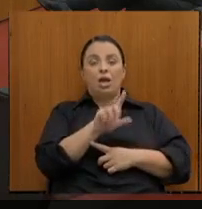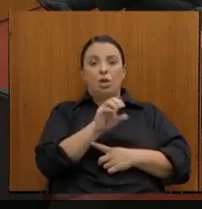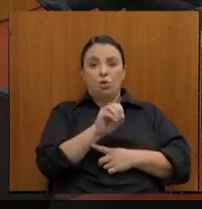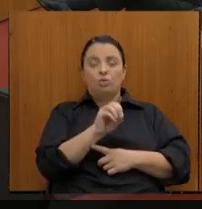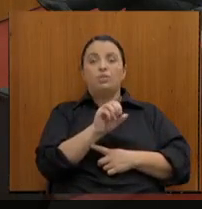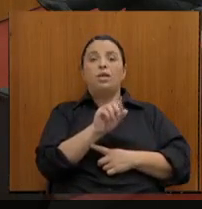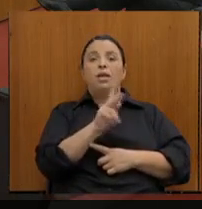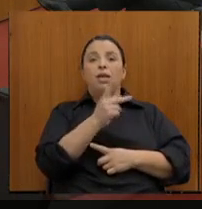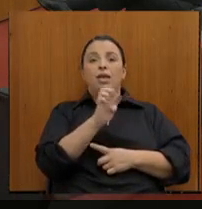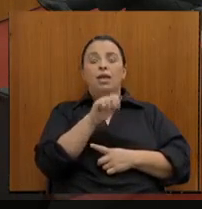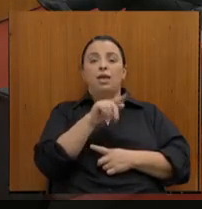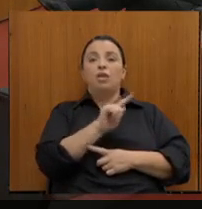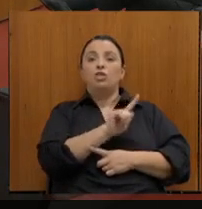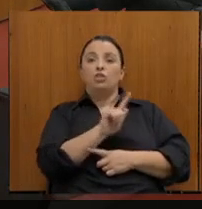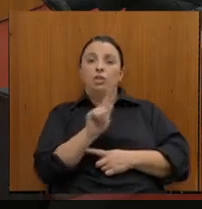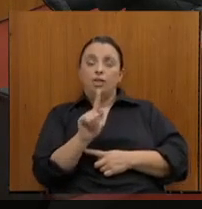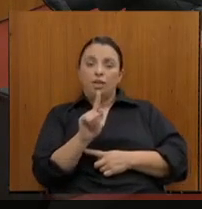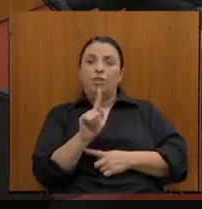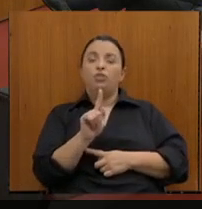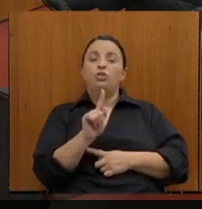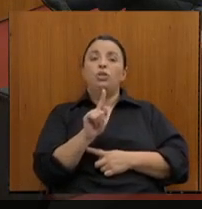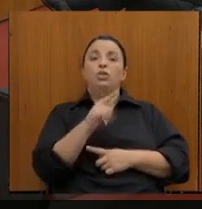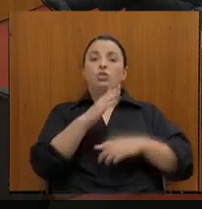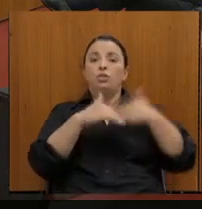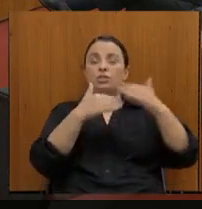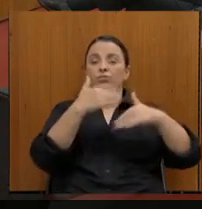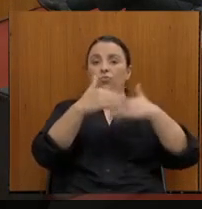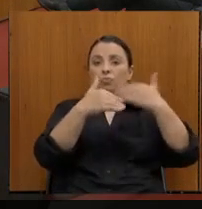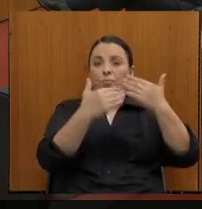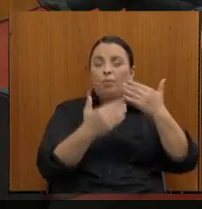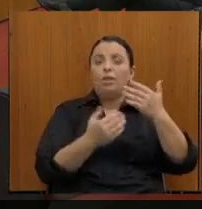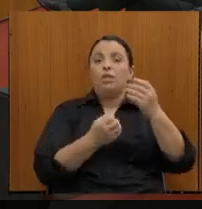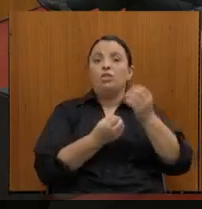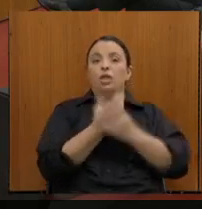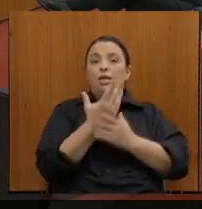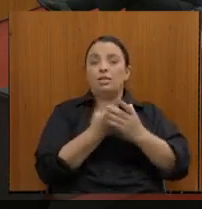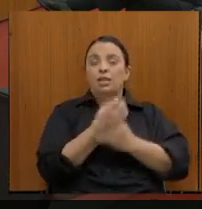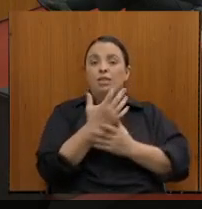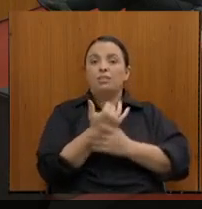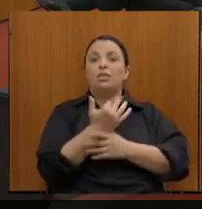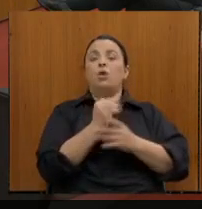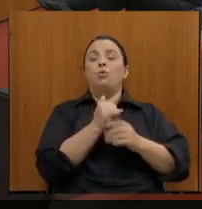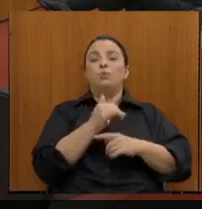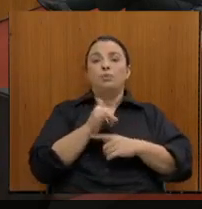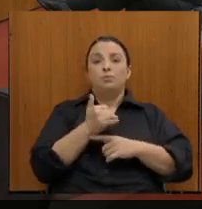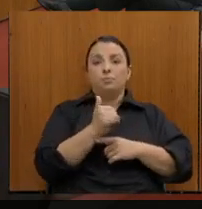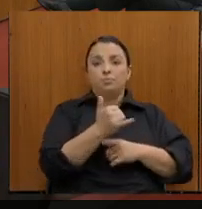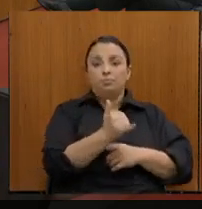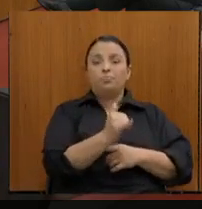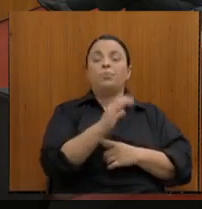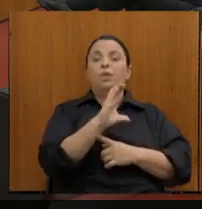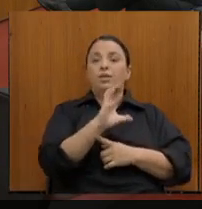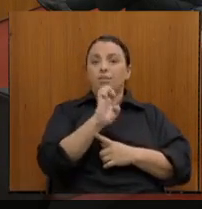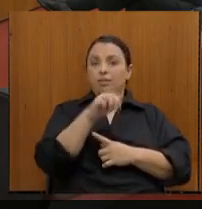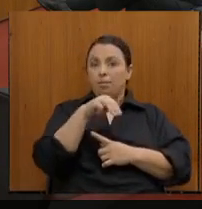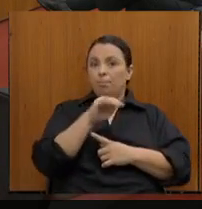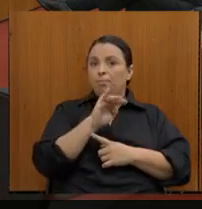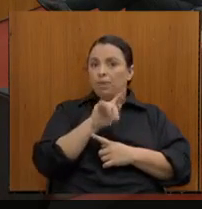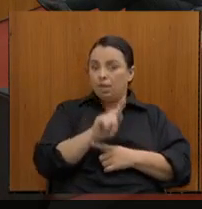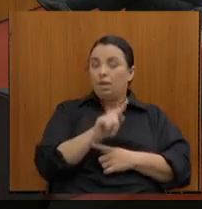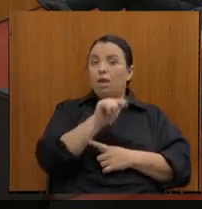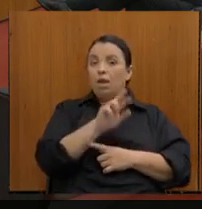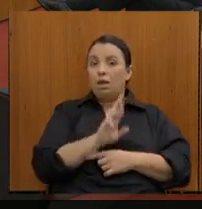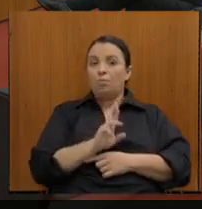Afonso gerente de prospecção e desenvolvimento da geração e transmissão da companhia energética de Minas Gerais Cemig